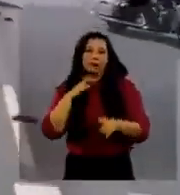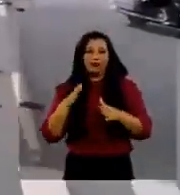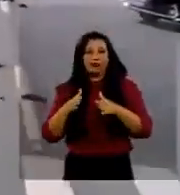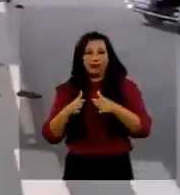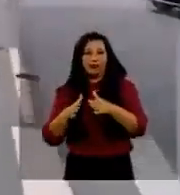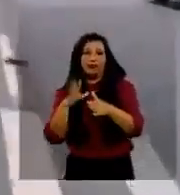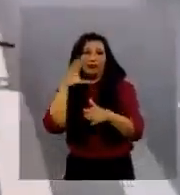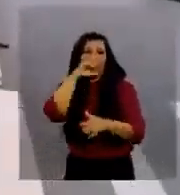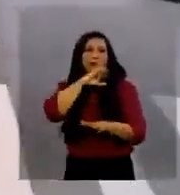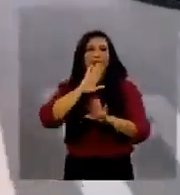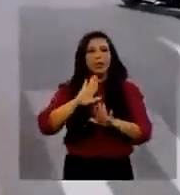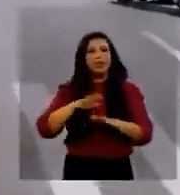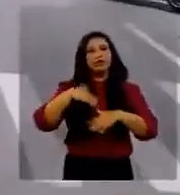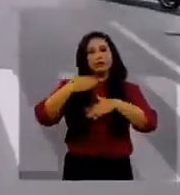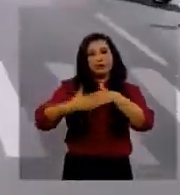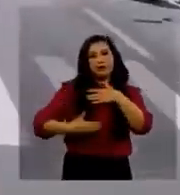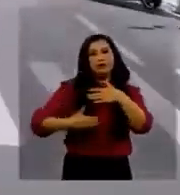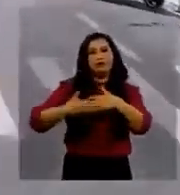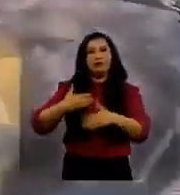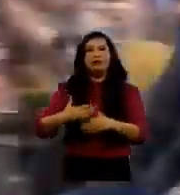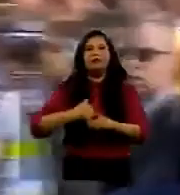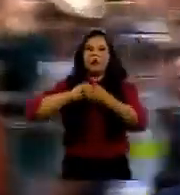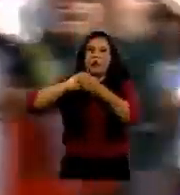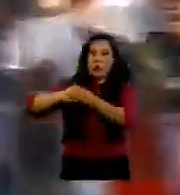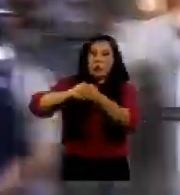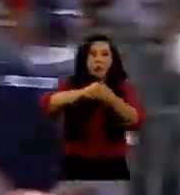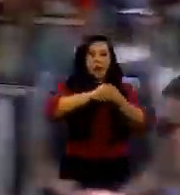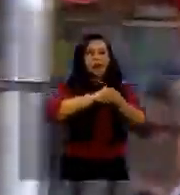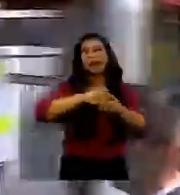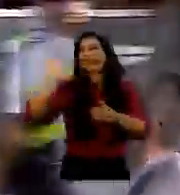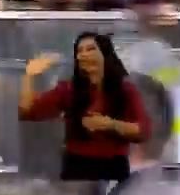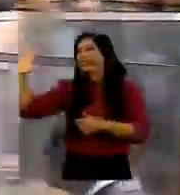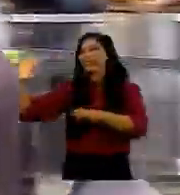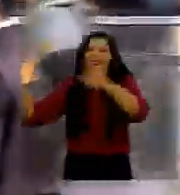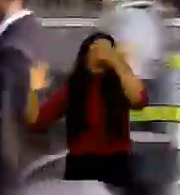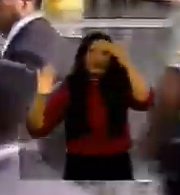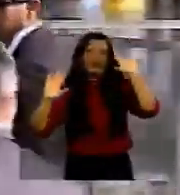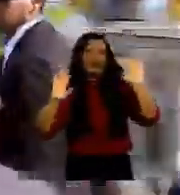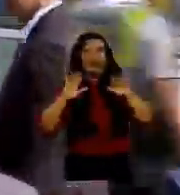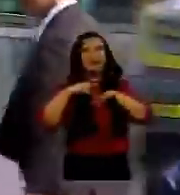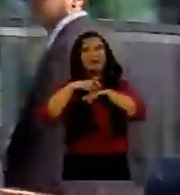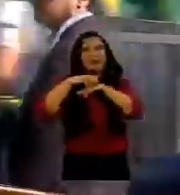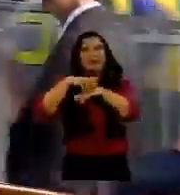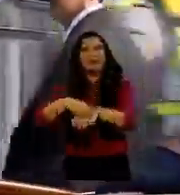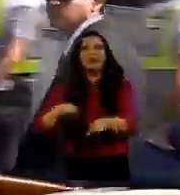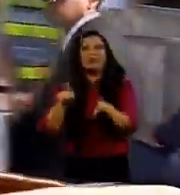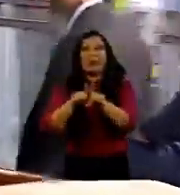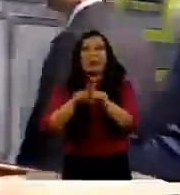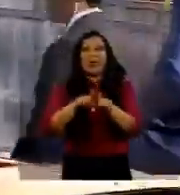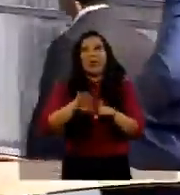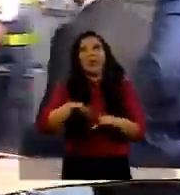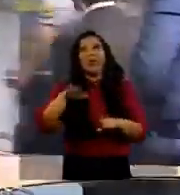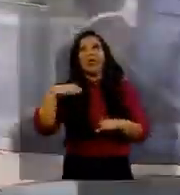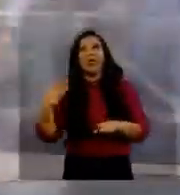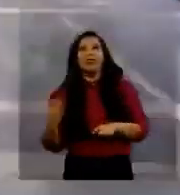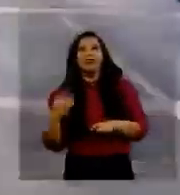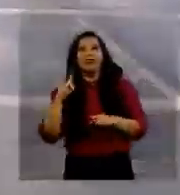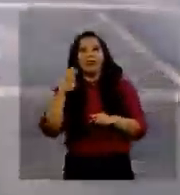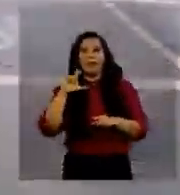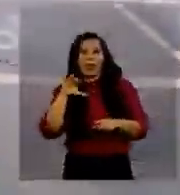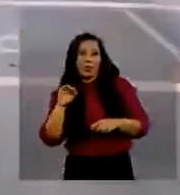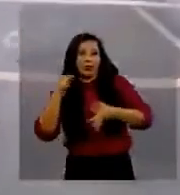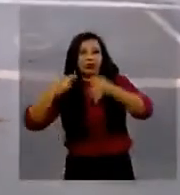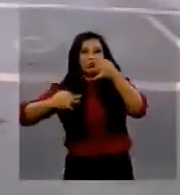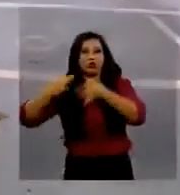eles vão um pouco devagar justamente para cumprimentar as pessoas nesse desfile. E passam ao lado do Palácio da Justiça,